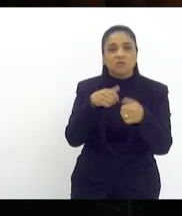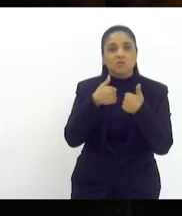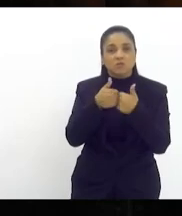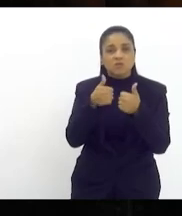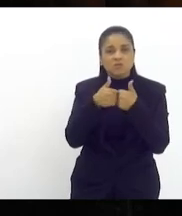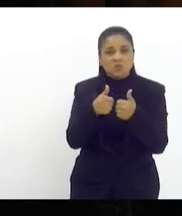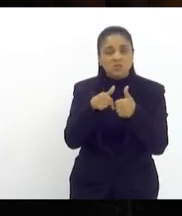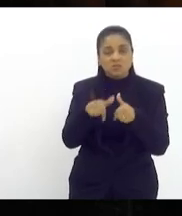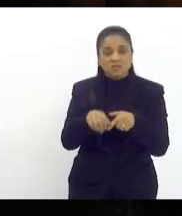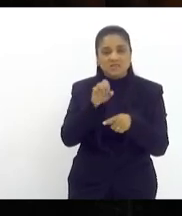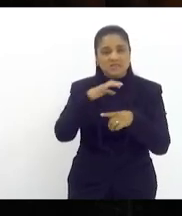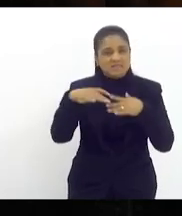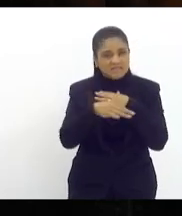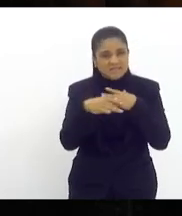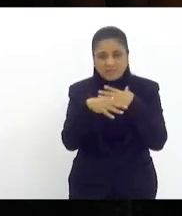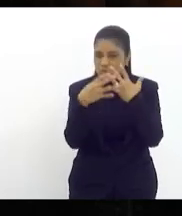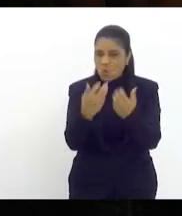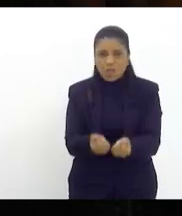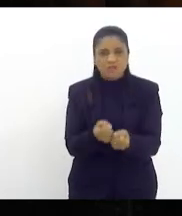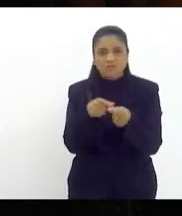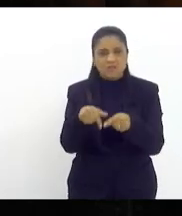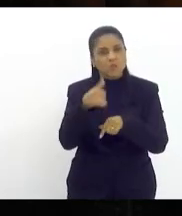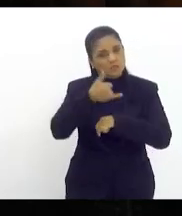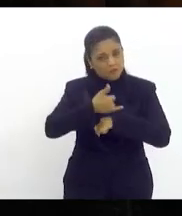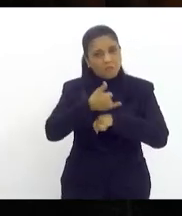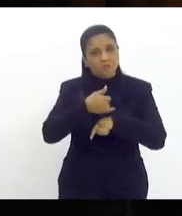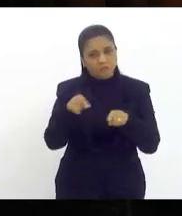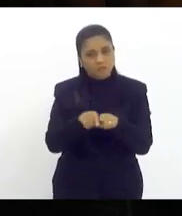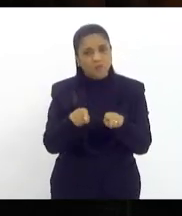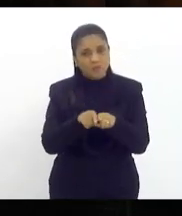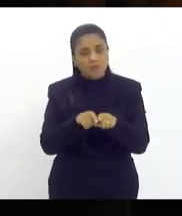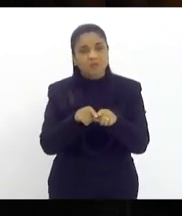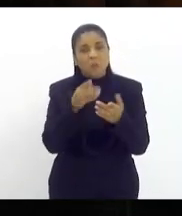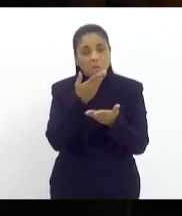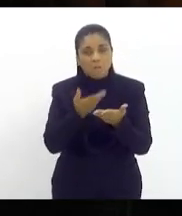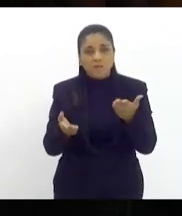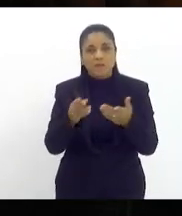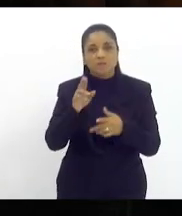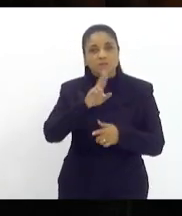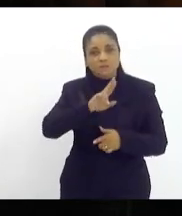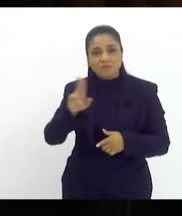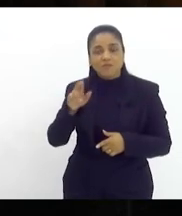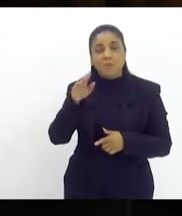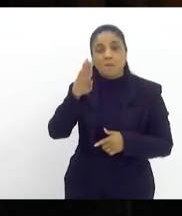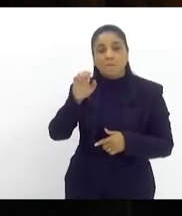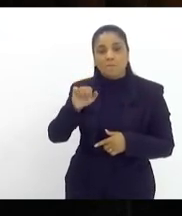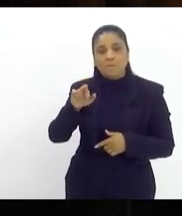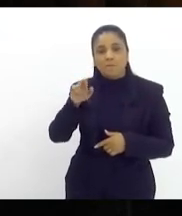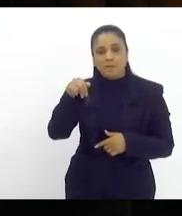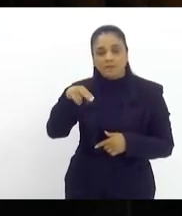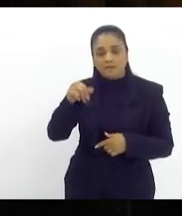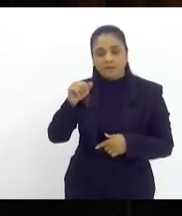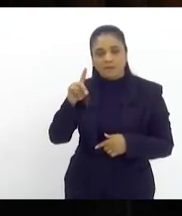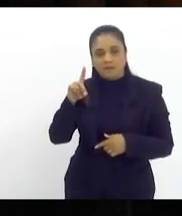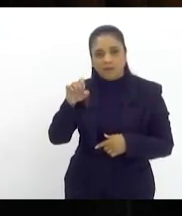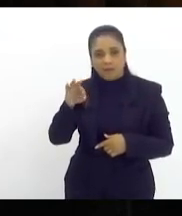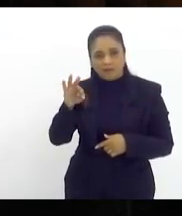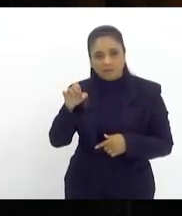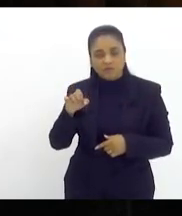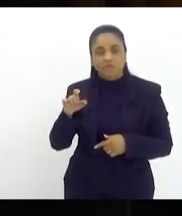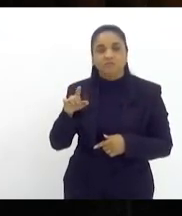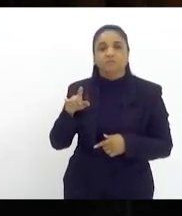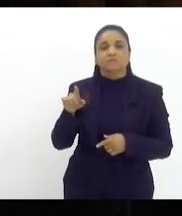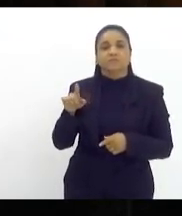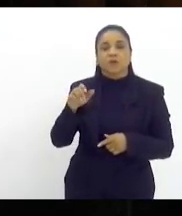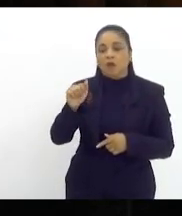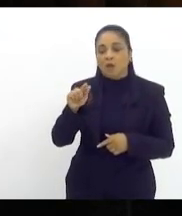Janeiro inclusive aqui na nossa capital nós perdemos a senhora Bernadette Augusto dos Santos de 82 anos aqui